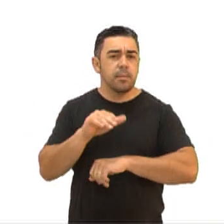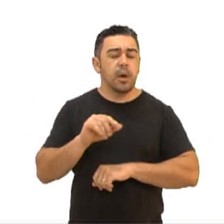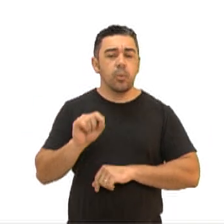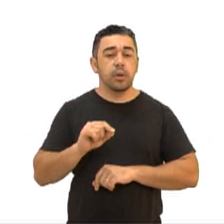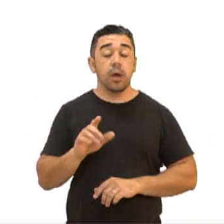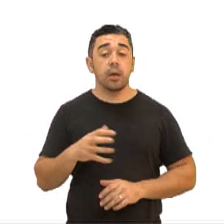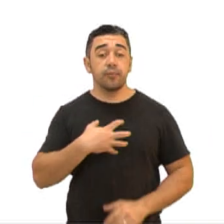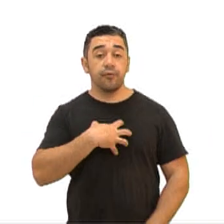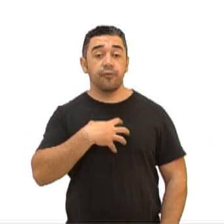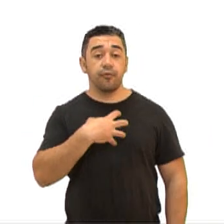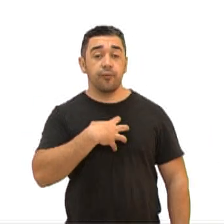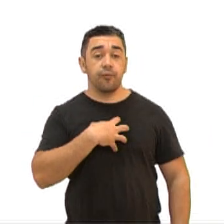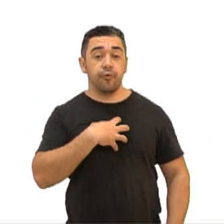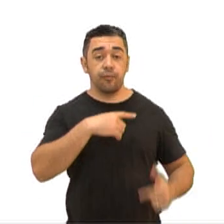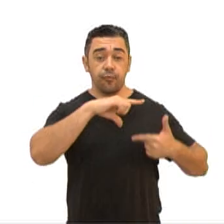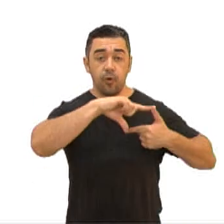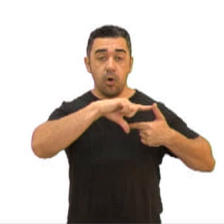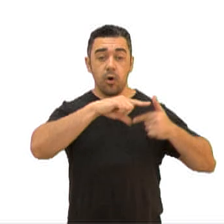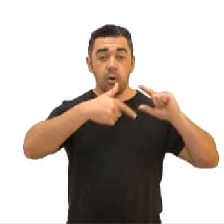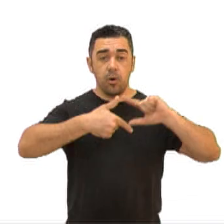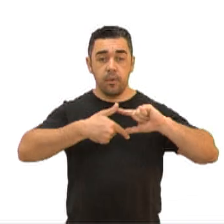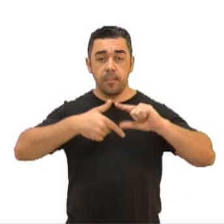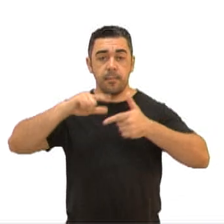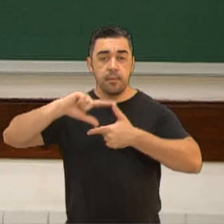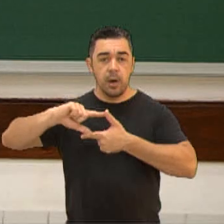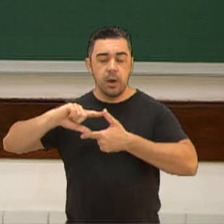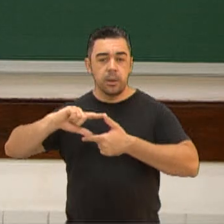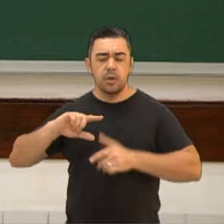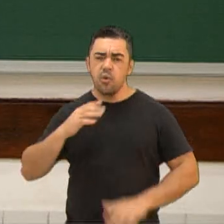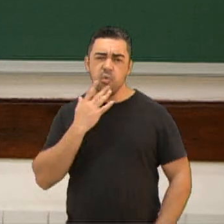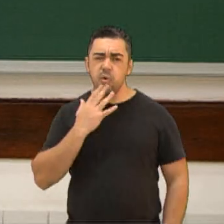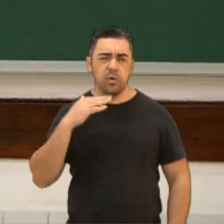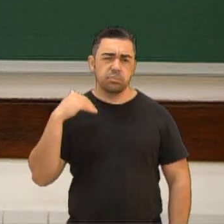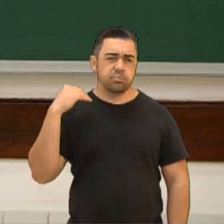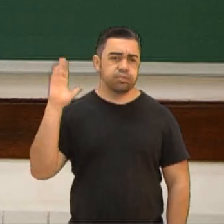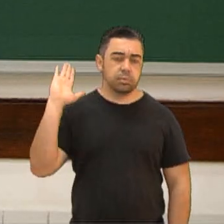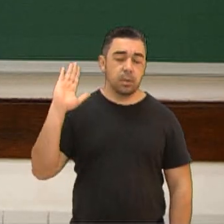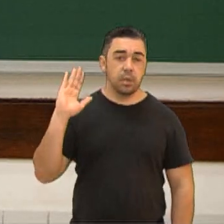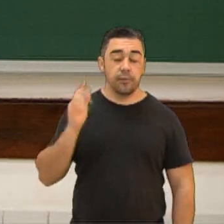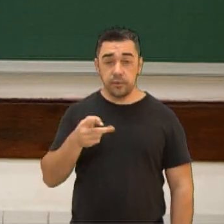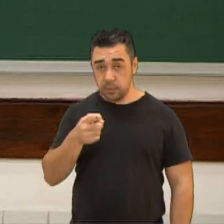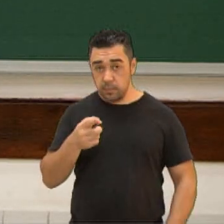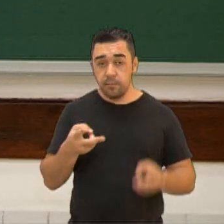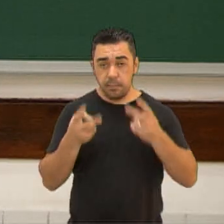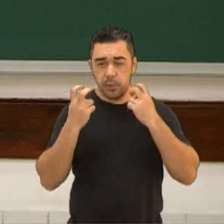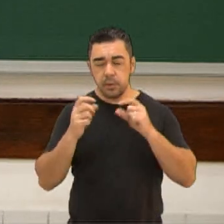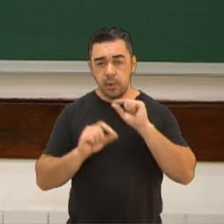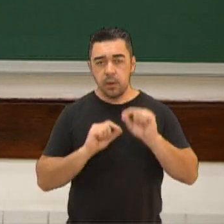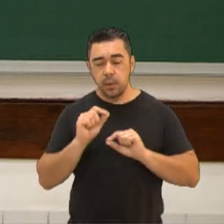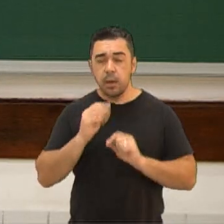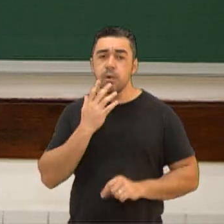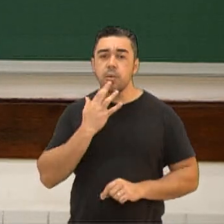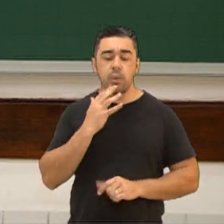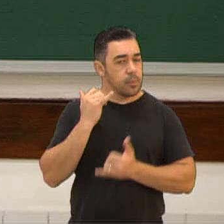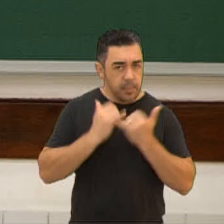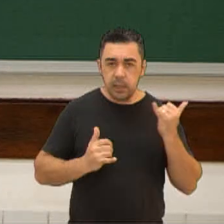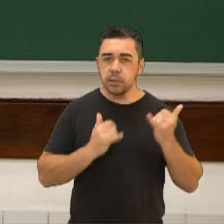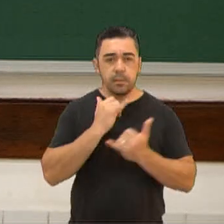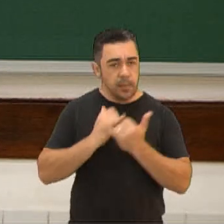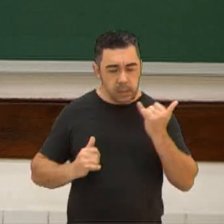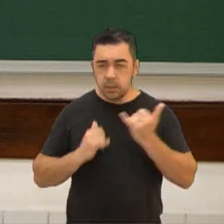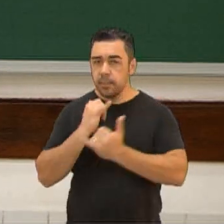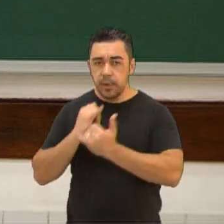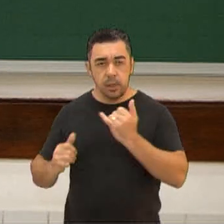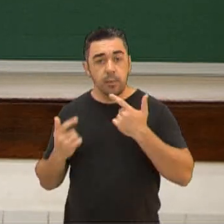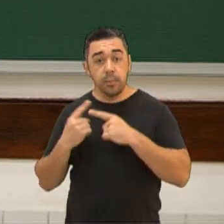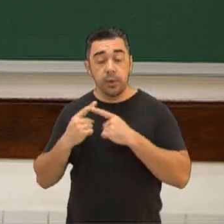da pintura e não para as cores. As cores eram uma distração para eles. Então, todas elas vocês vão perceber que as cores são bem semelhantes,